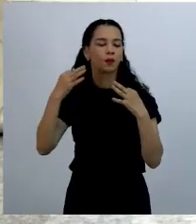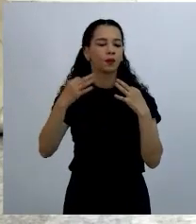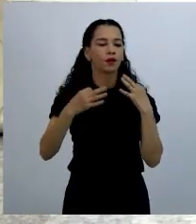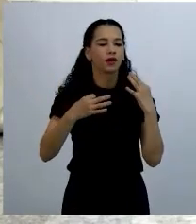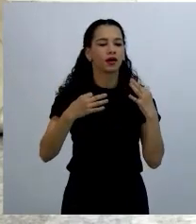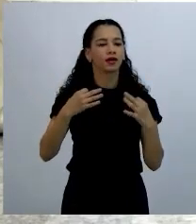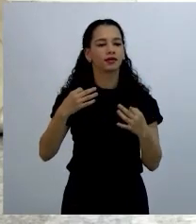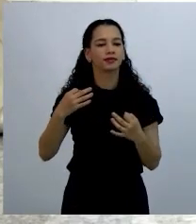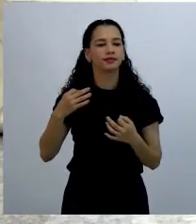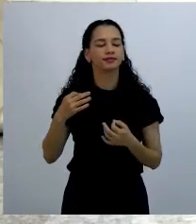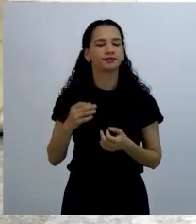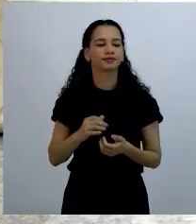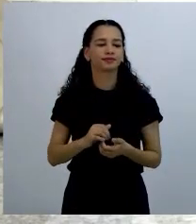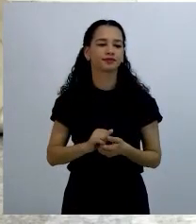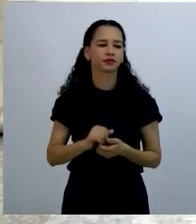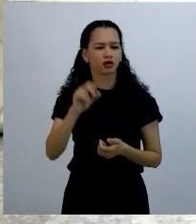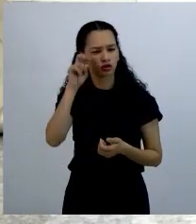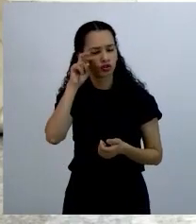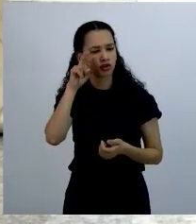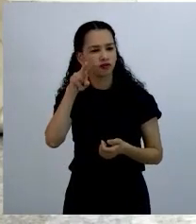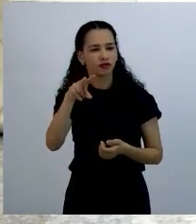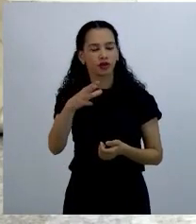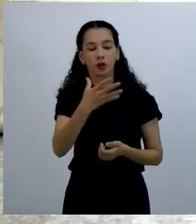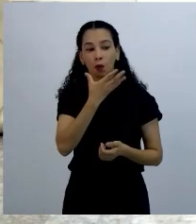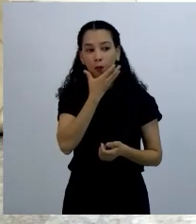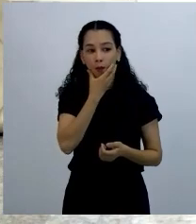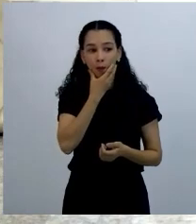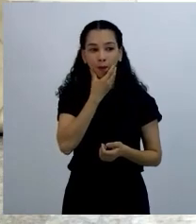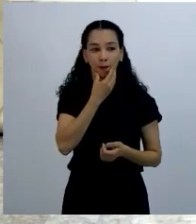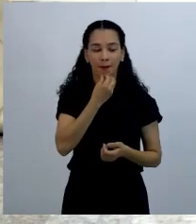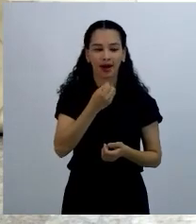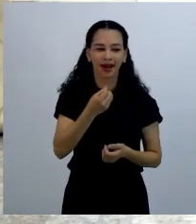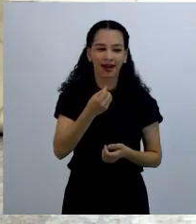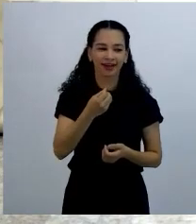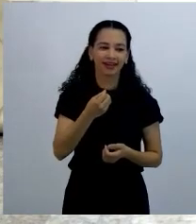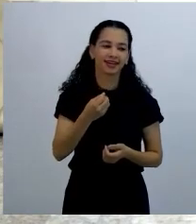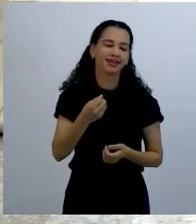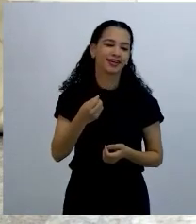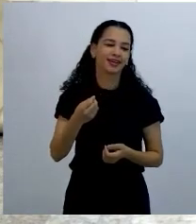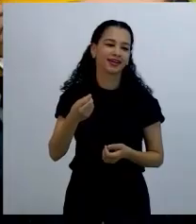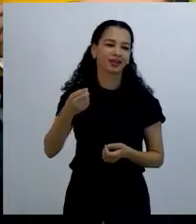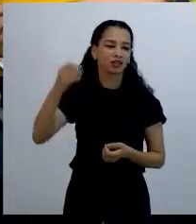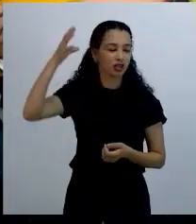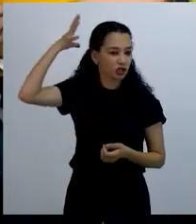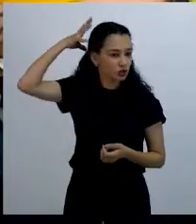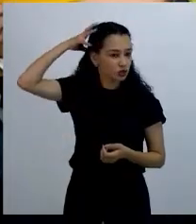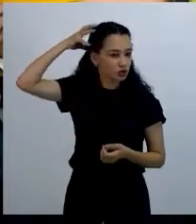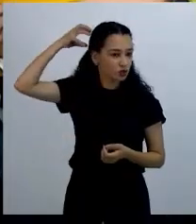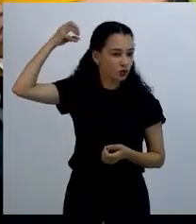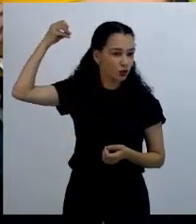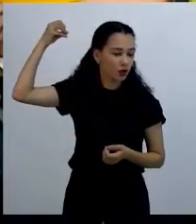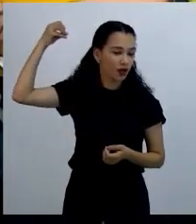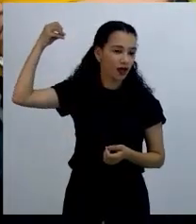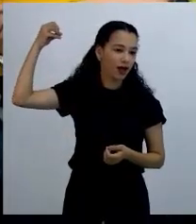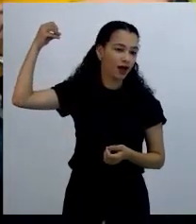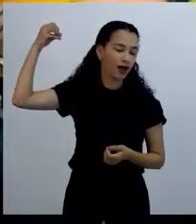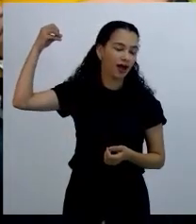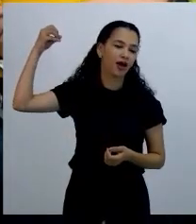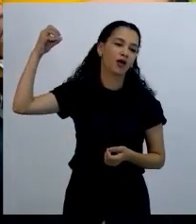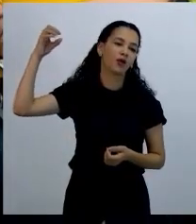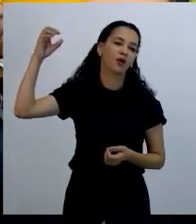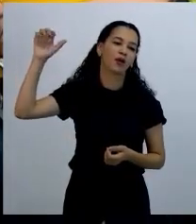já viram isso suga a cabeça daquelas cabelos daquela criança e ao invés dele fazer a menina que